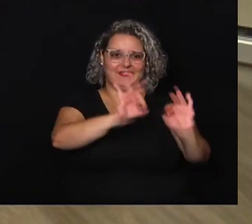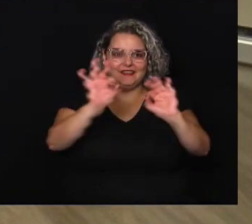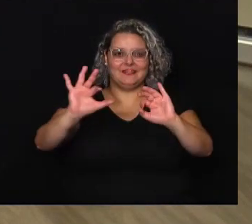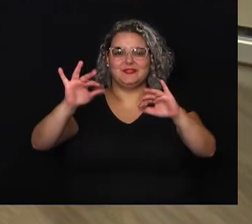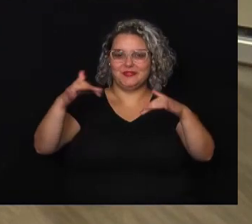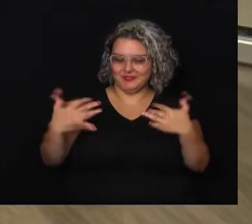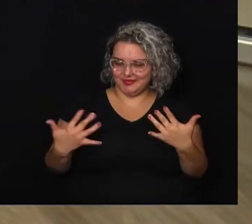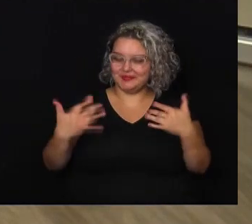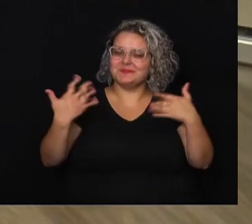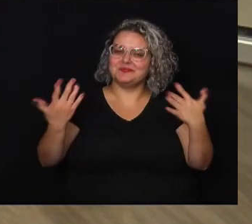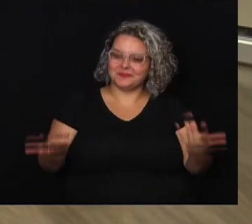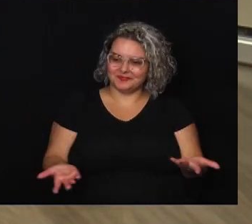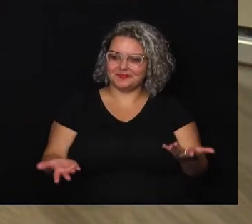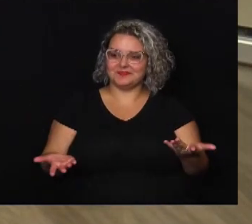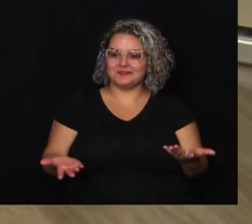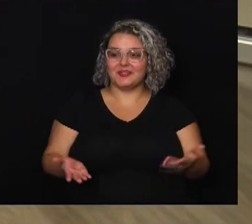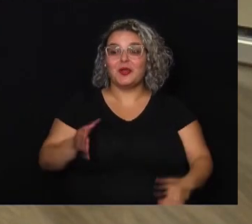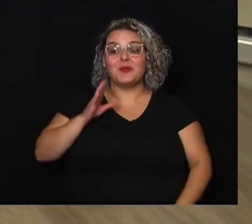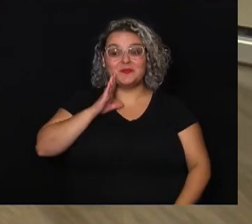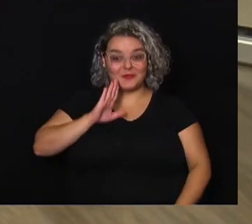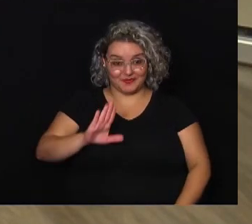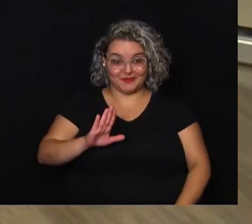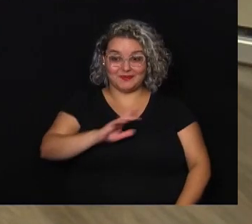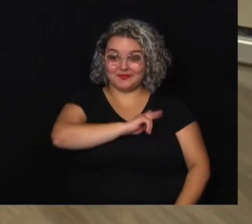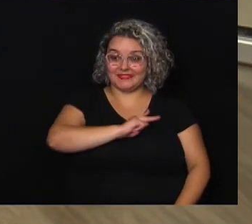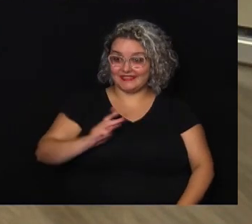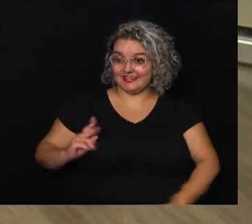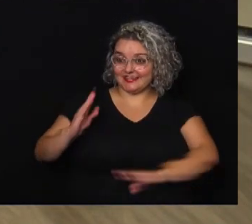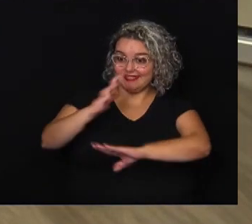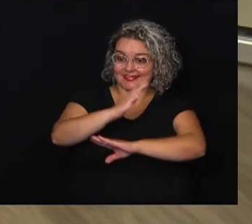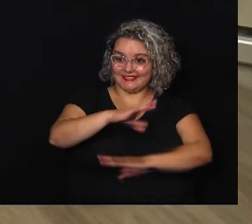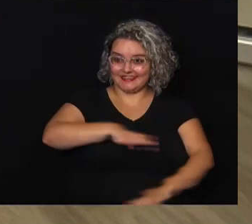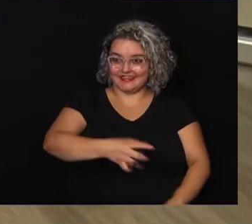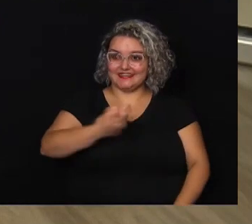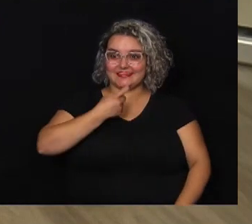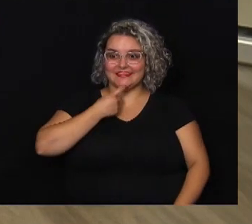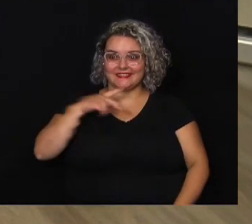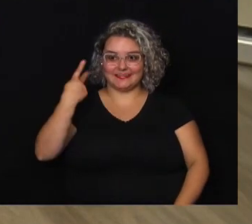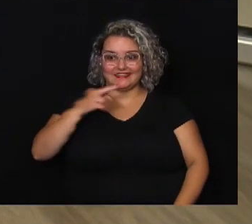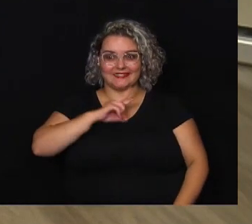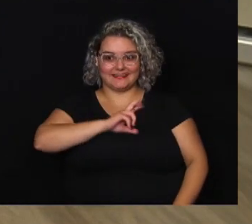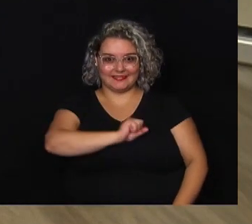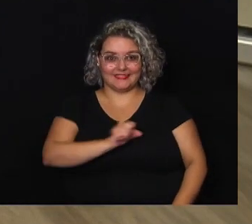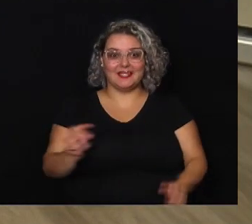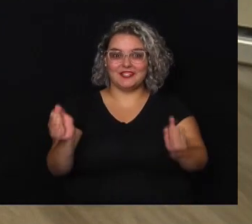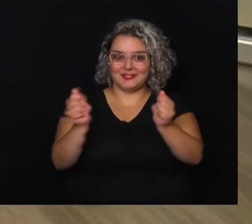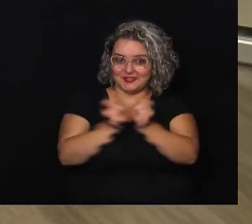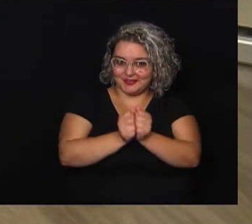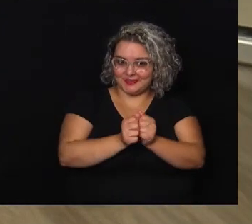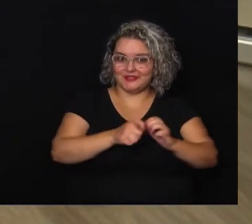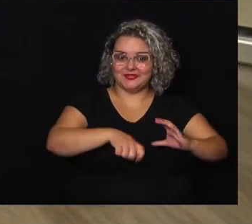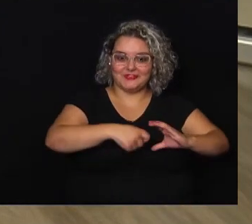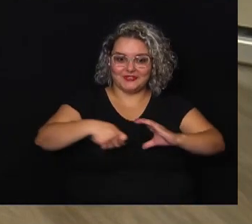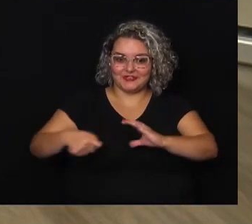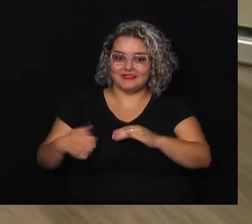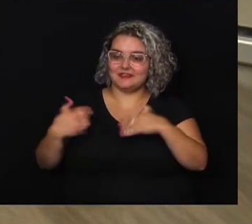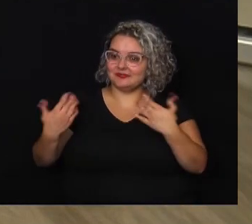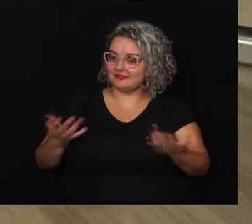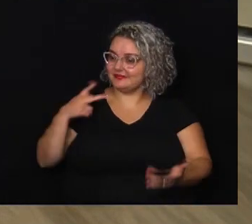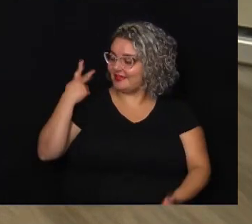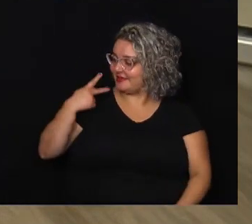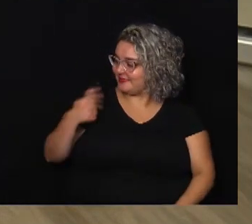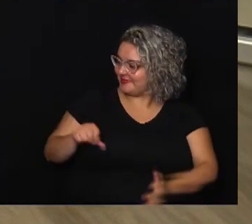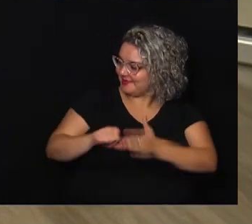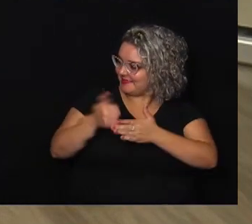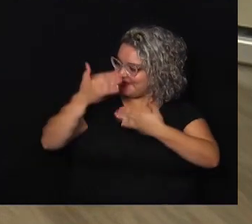sua audiência. Como prometido, o presidente da Câmara de Campinas, vereador Luiz Rossini, já está aqui nos nossos estúdios. Vereador,